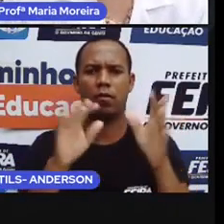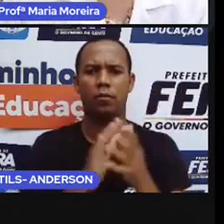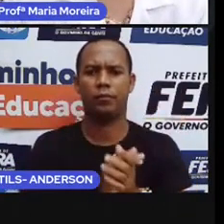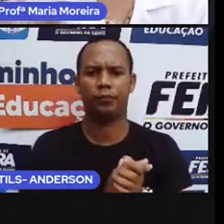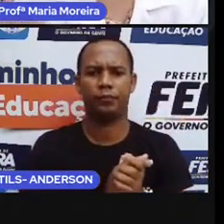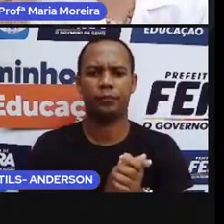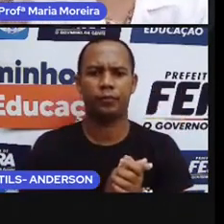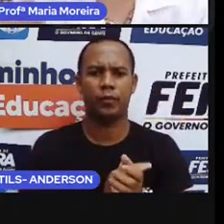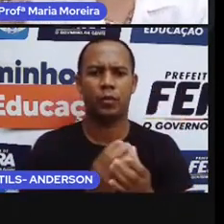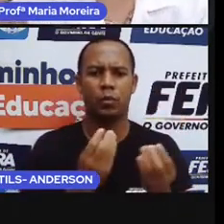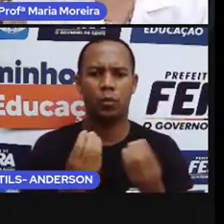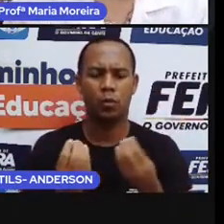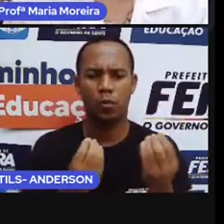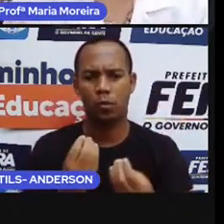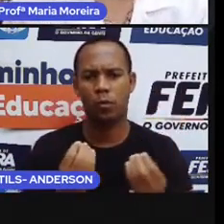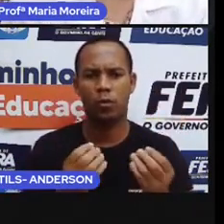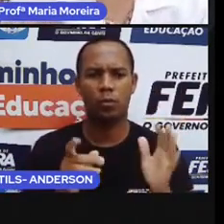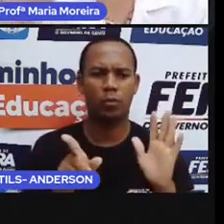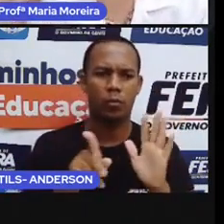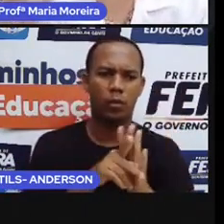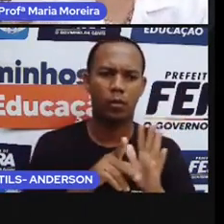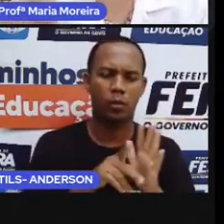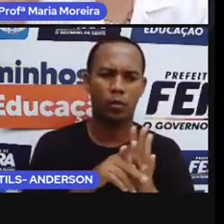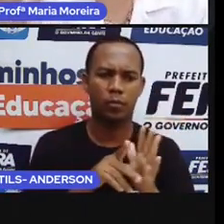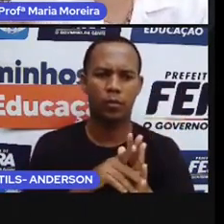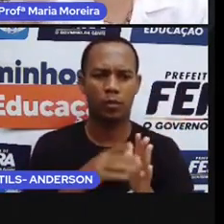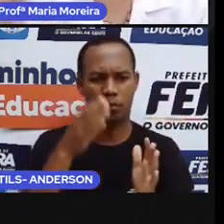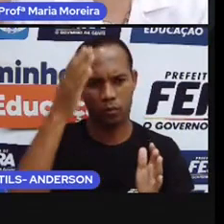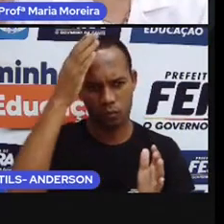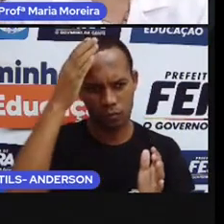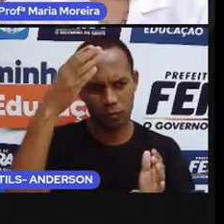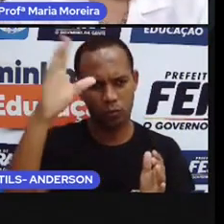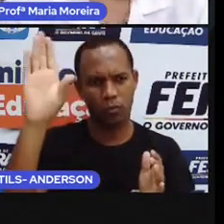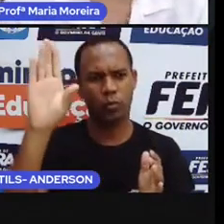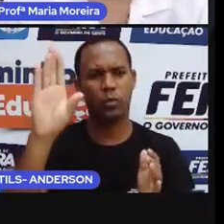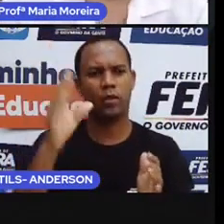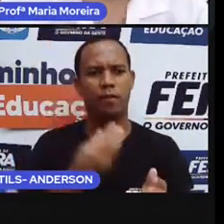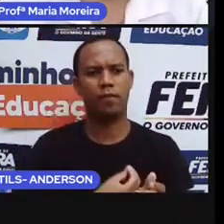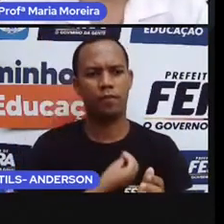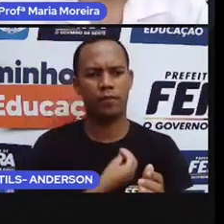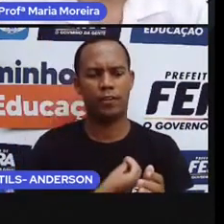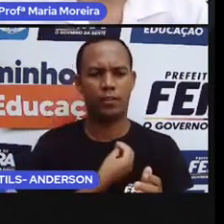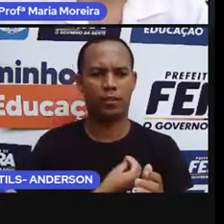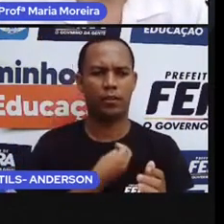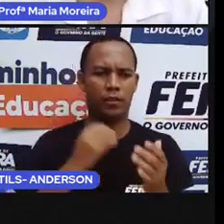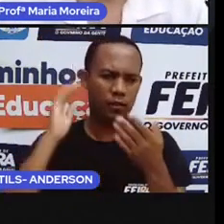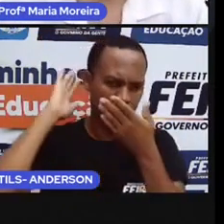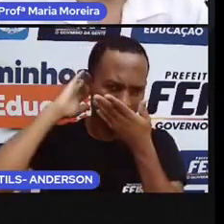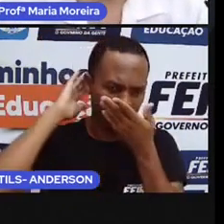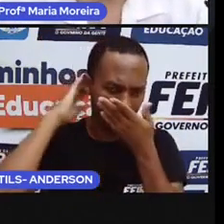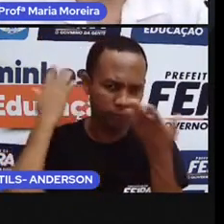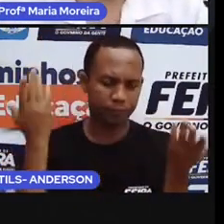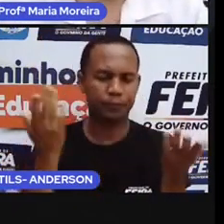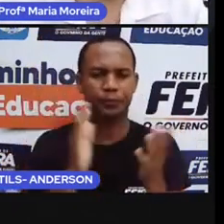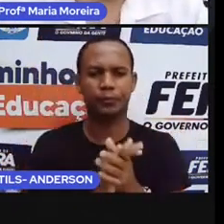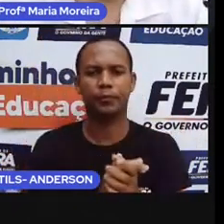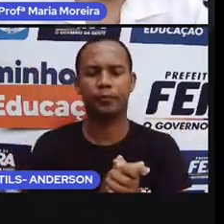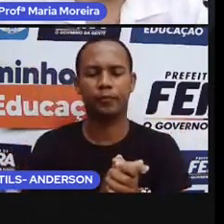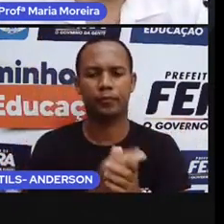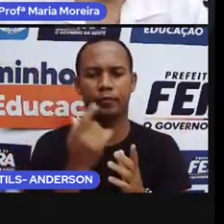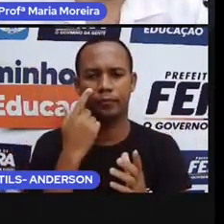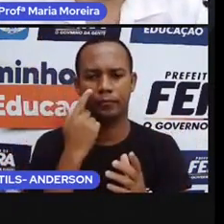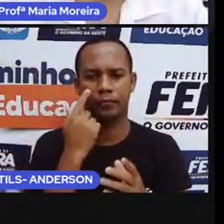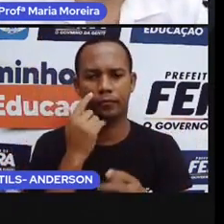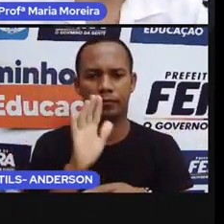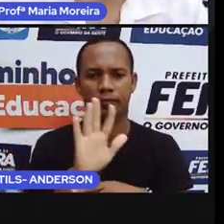específica, e que é voltada, na verdade, para a cultura e os costumes deles, certo? Então vamos lá, passando os